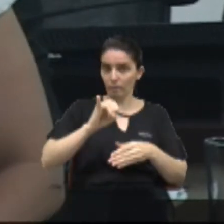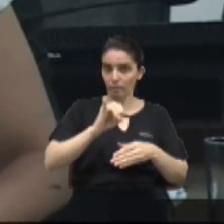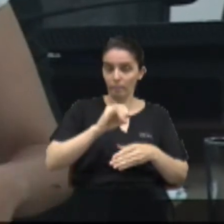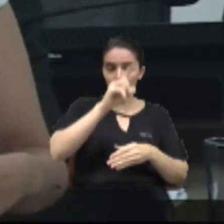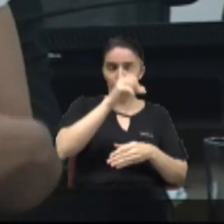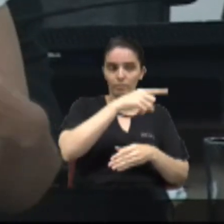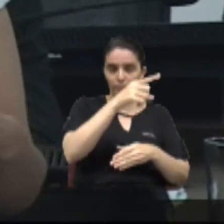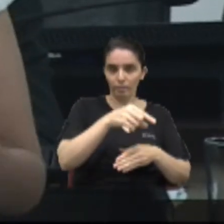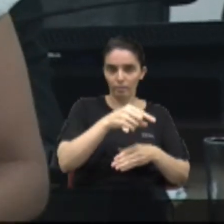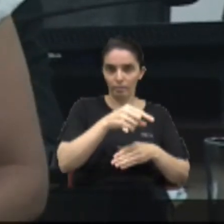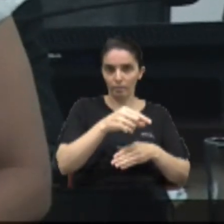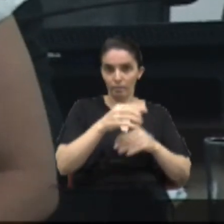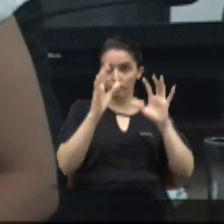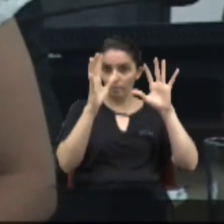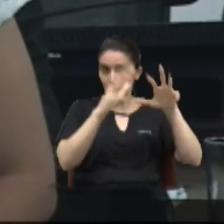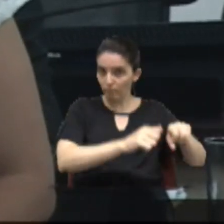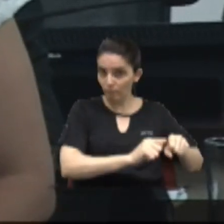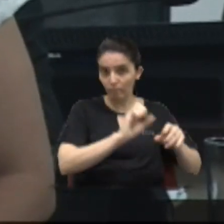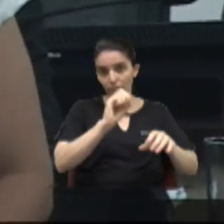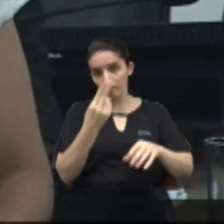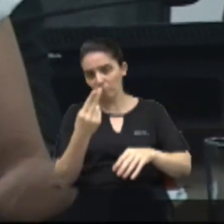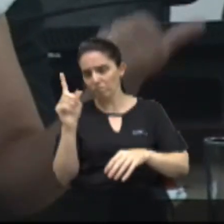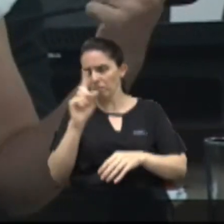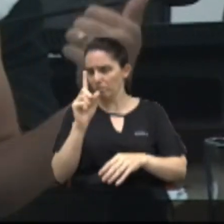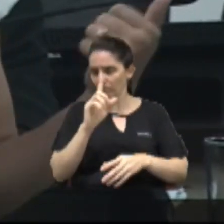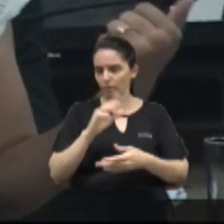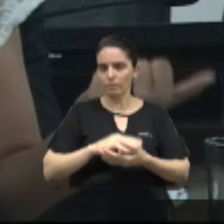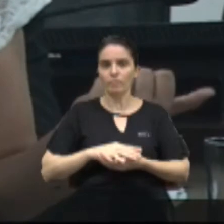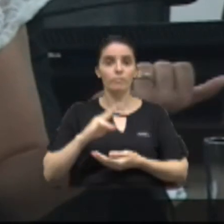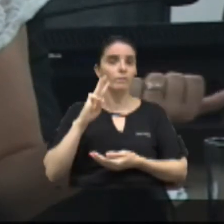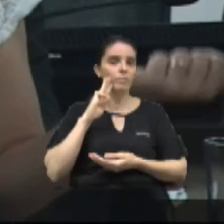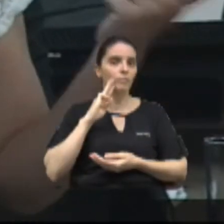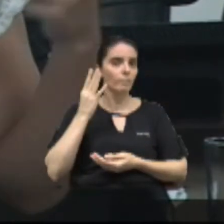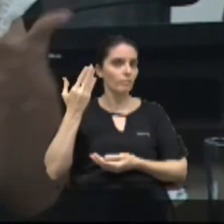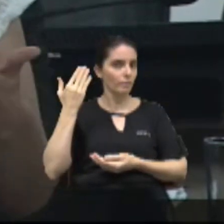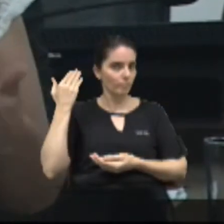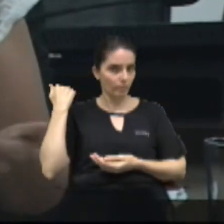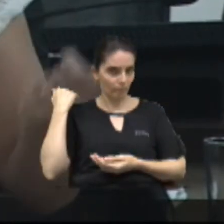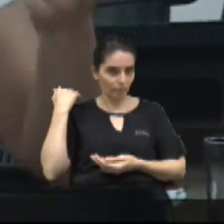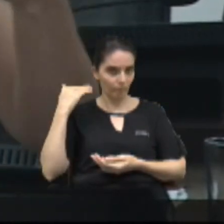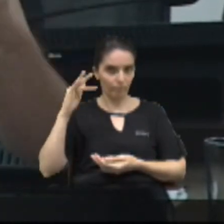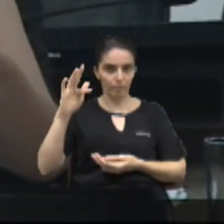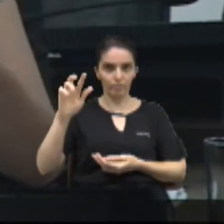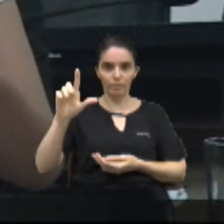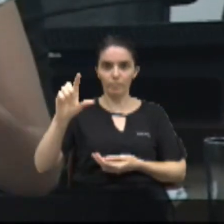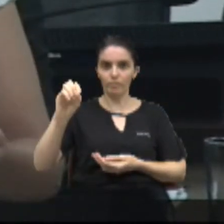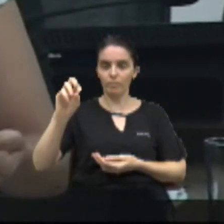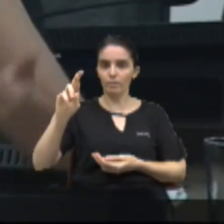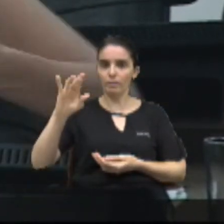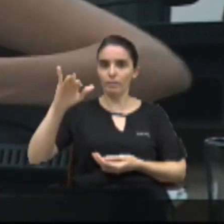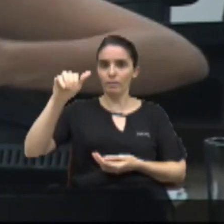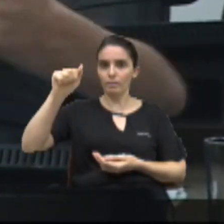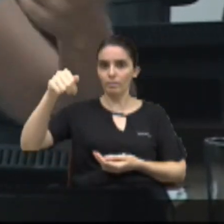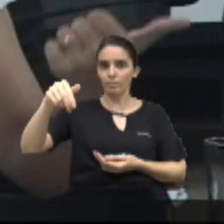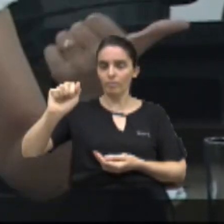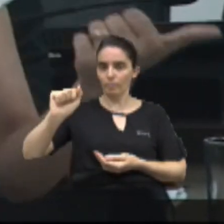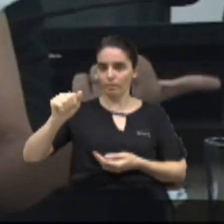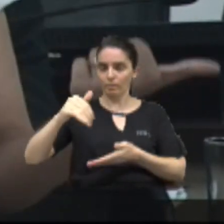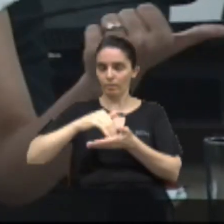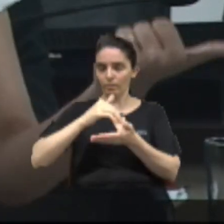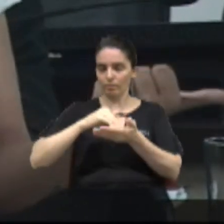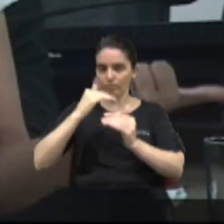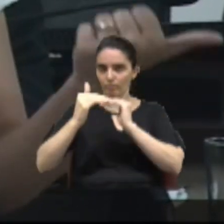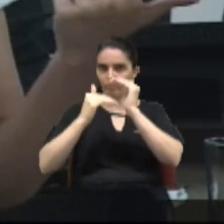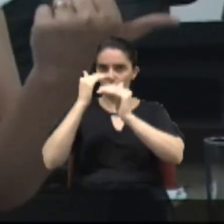veto. Algumas considerações a serem realizadas. Na terça-feira passada, Floriano Pêssaro, que é deputado federal e secretário de